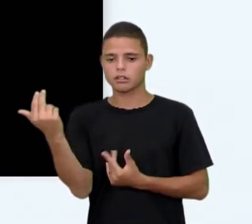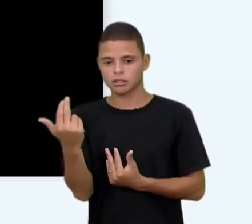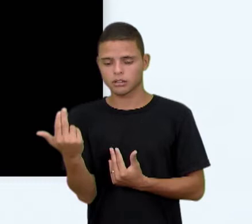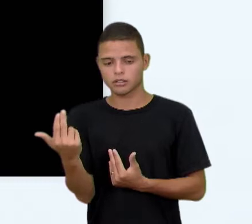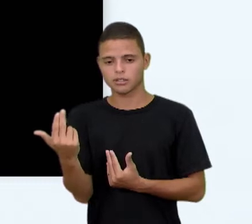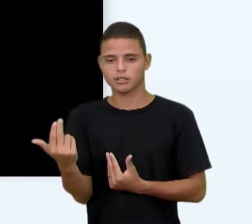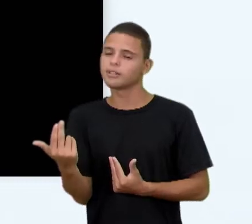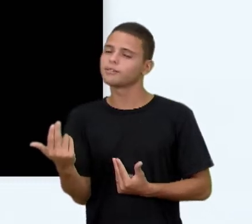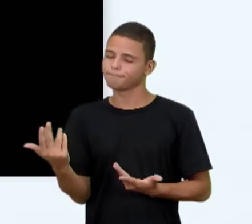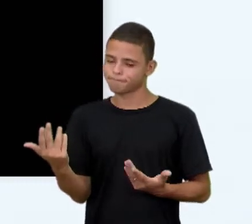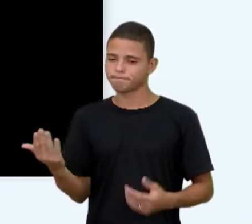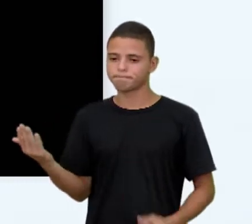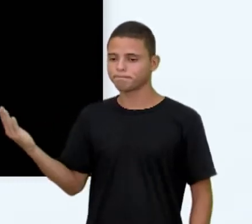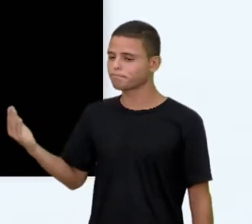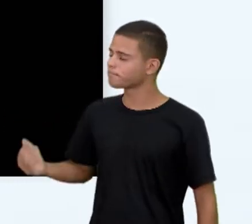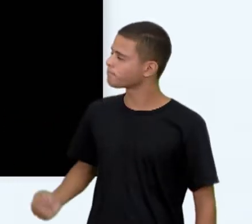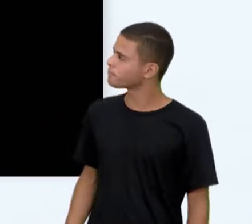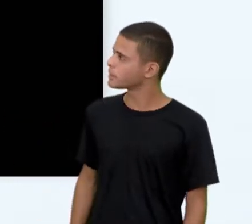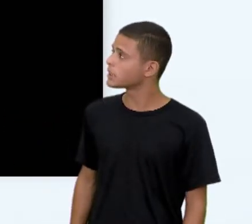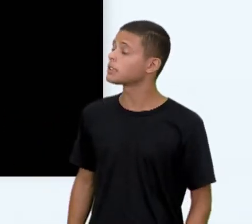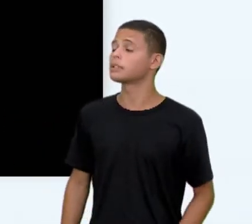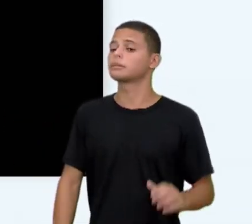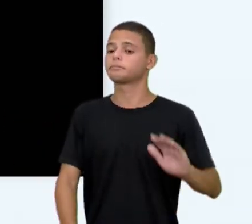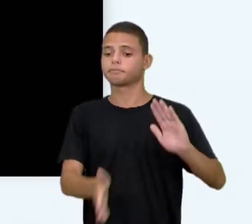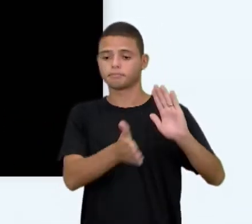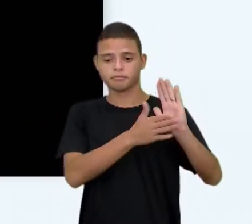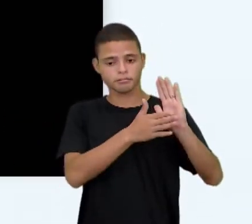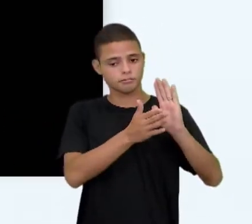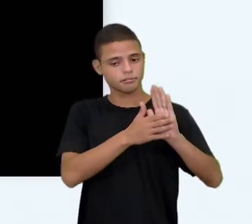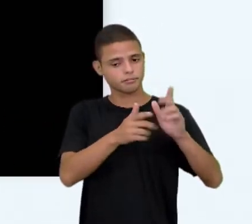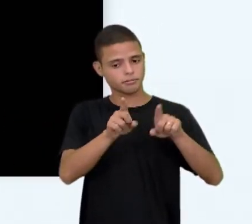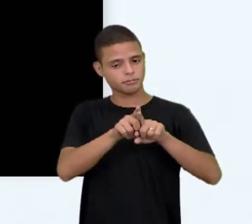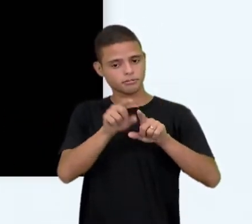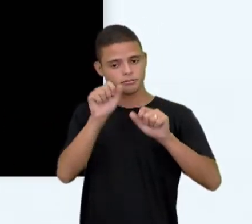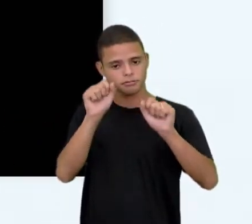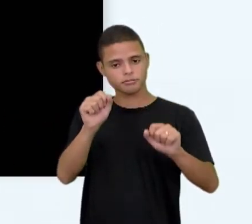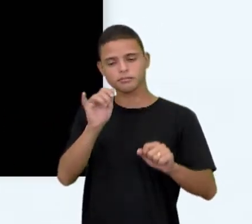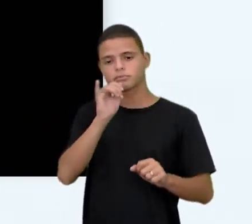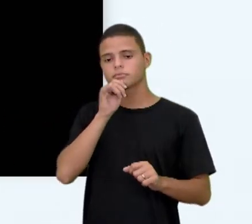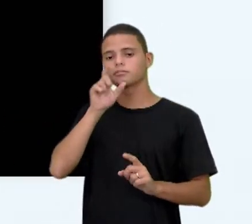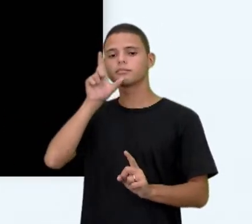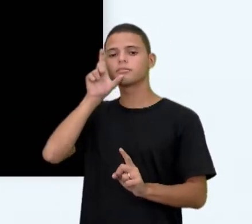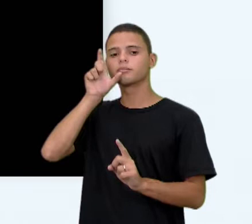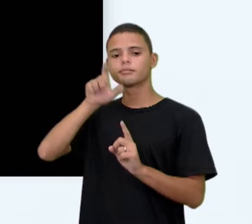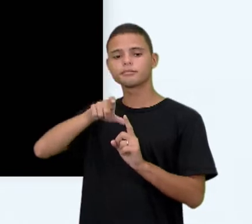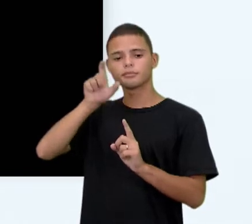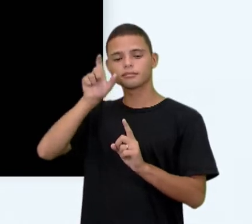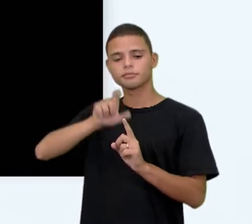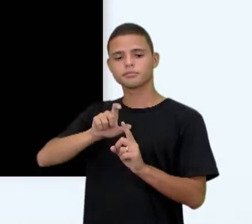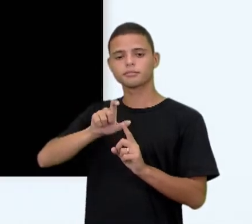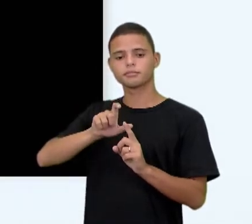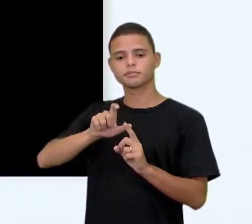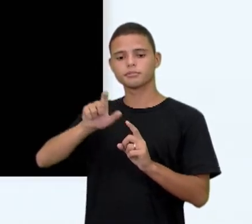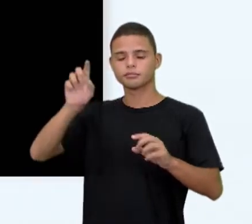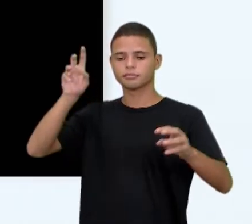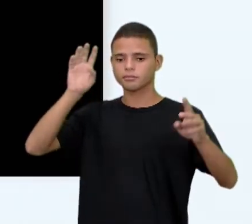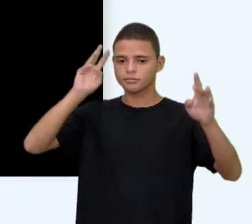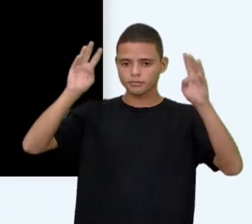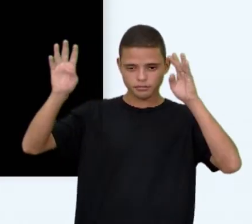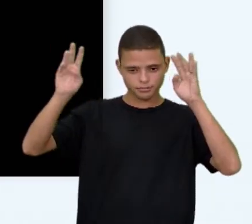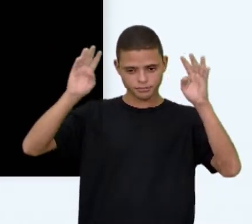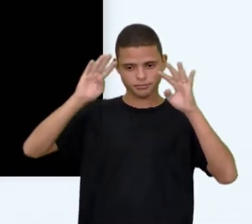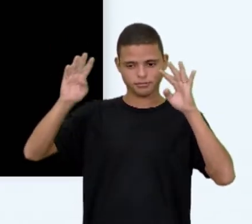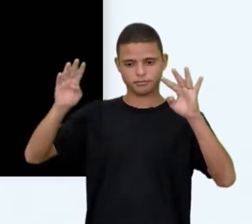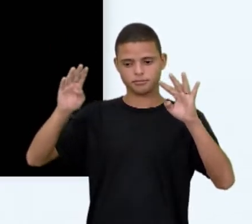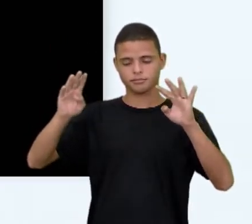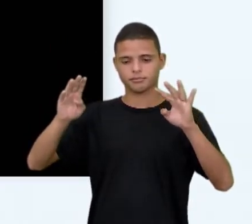partir disto, vemos que esta proposta também pode ser vista como uma crítica, com a possível reflexão ao